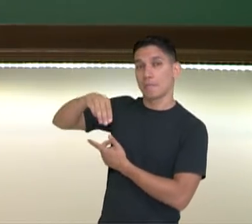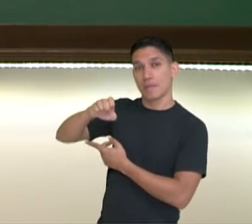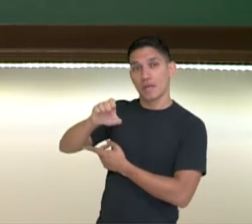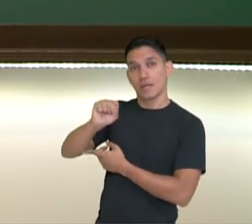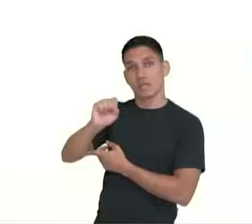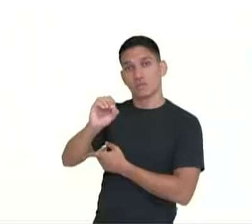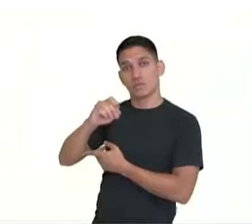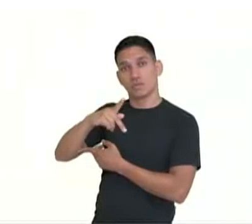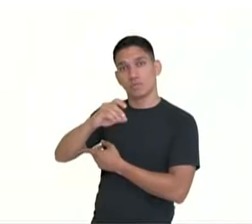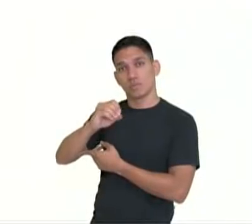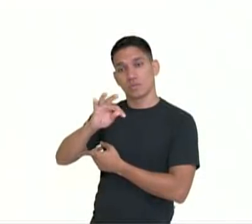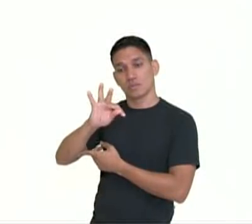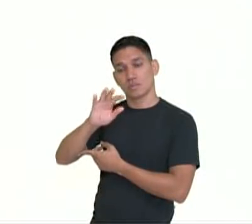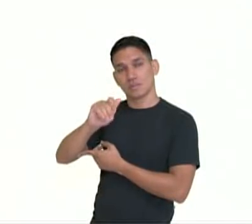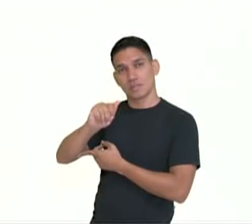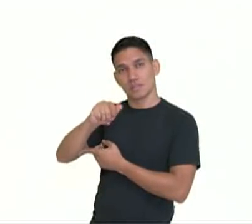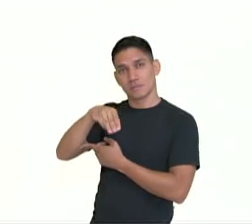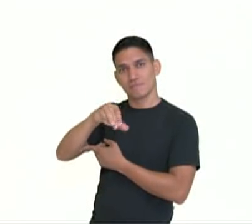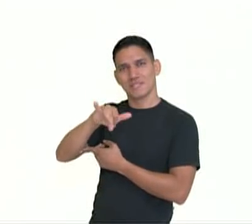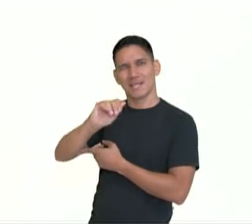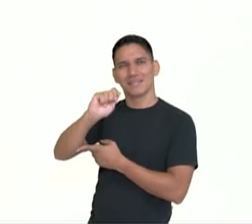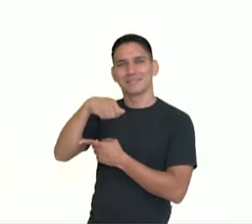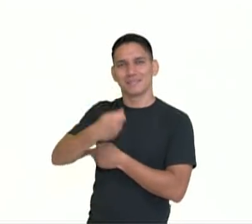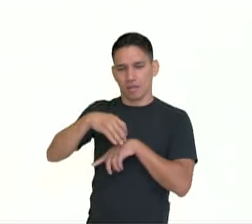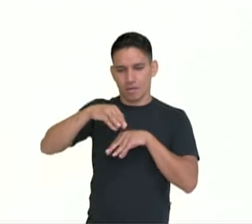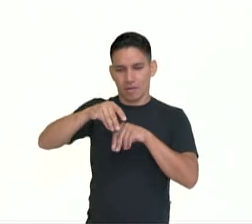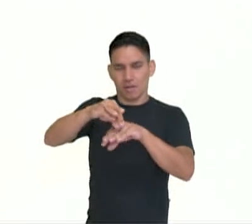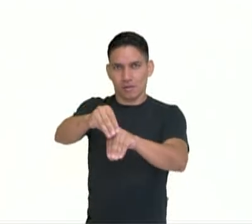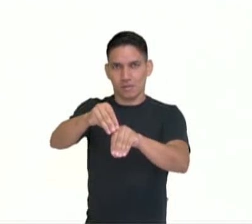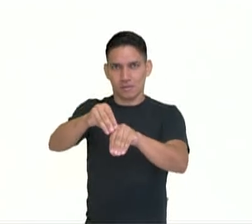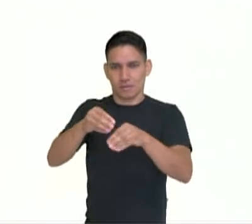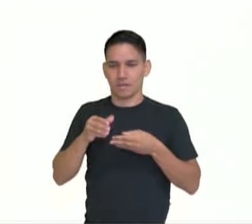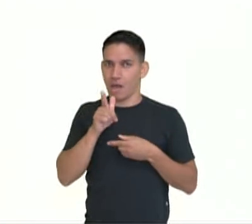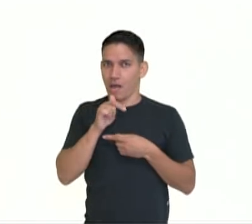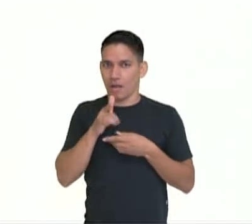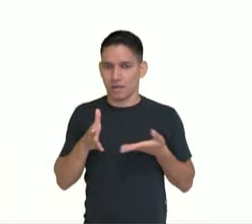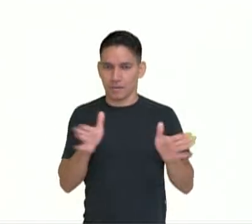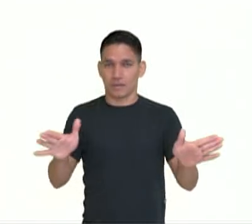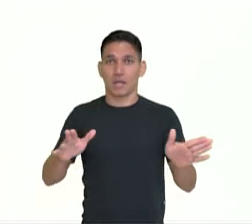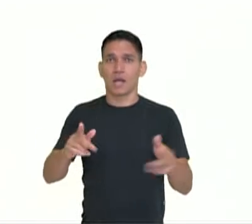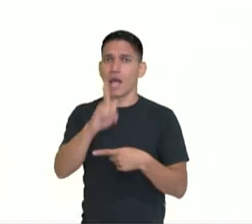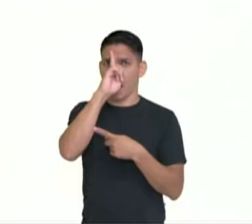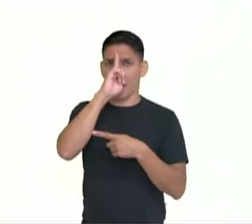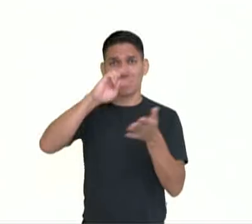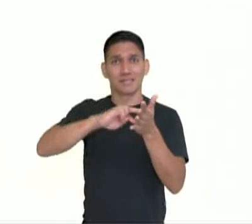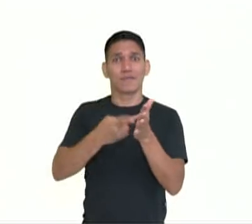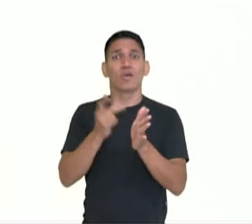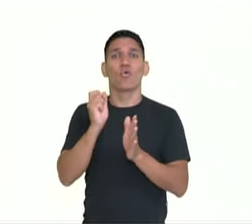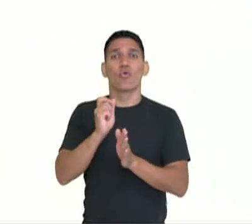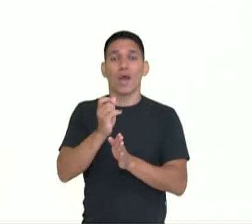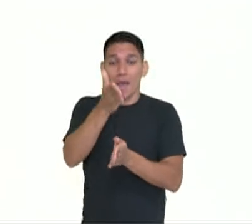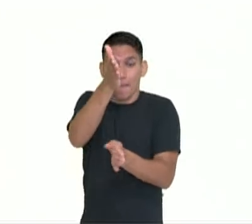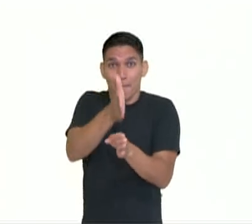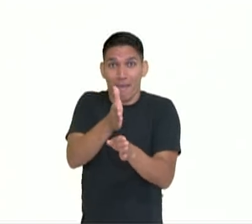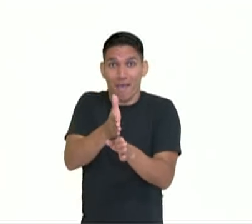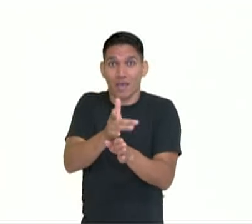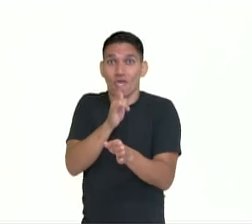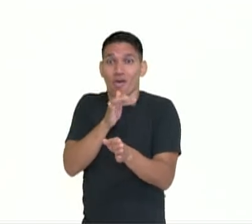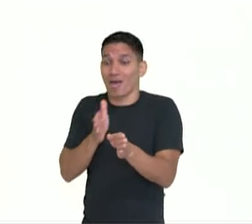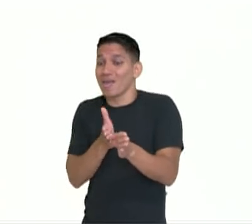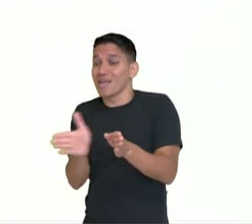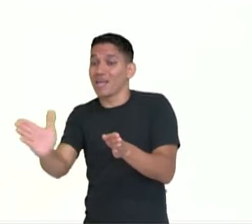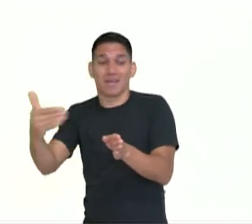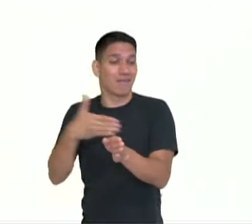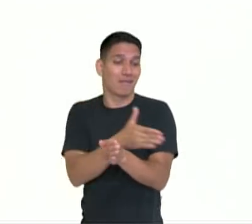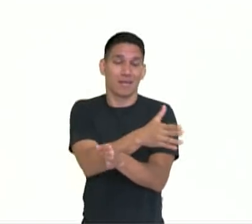Mesopotâmia. Tá? Em grego, a Mesopotâmia quer dizer entre rios. É uma região que